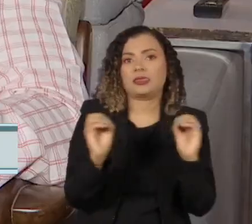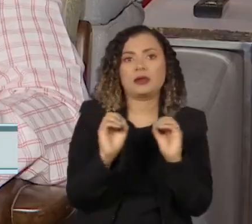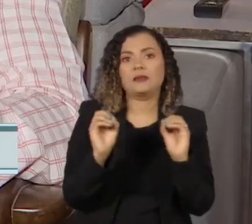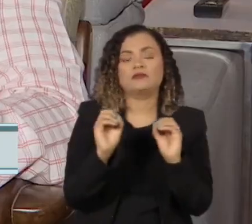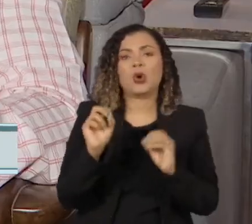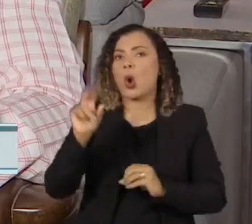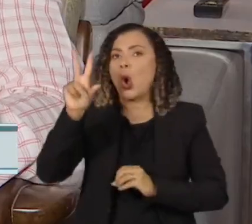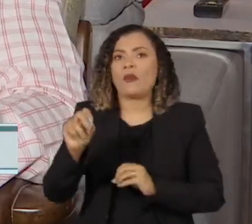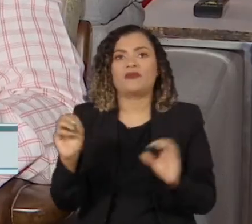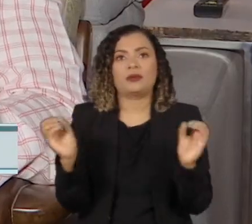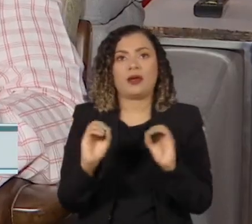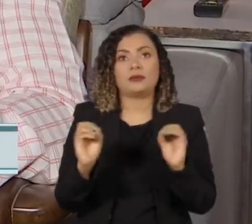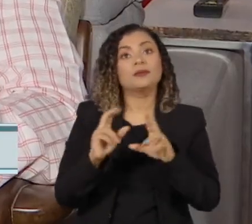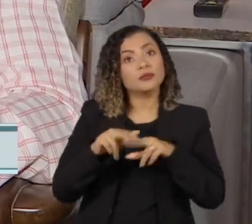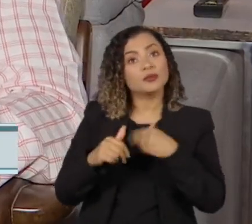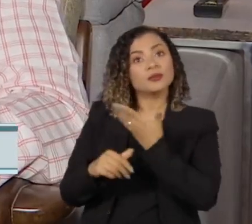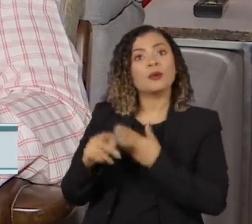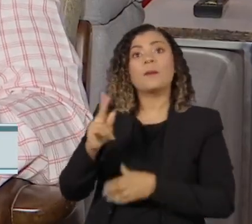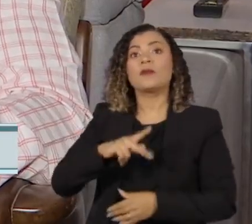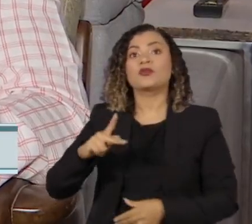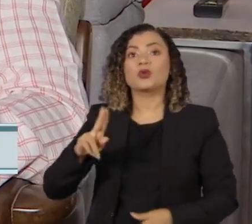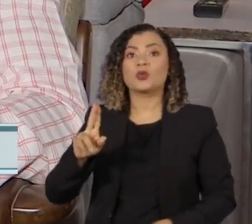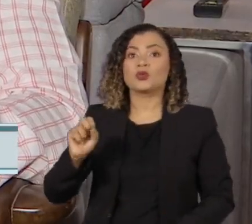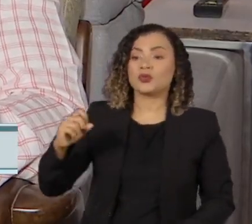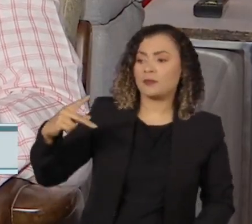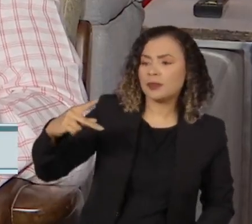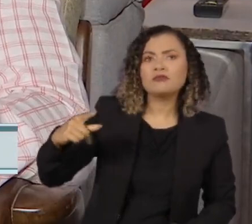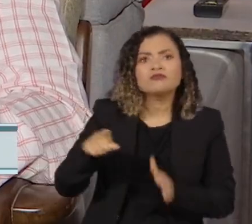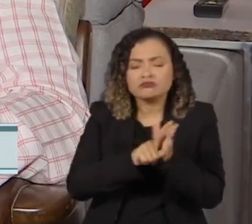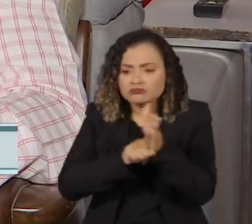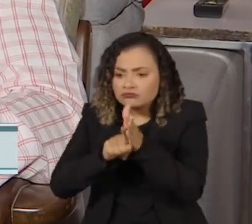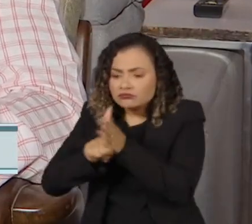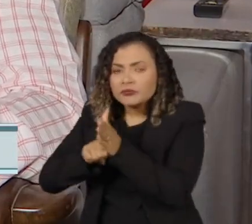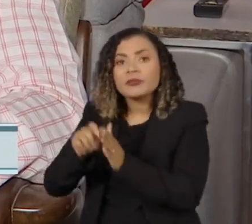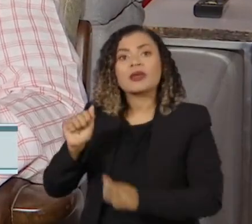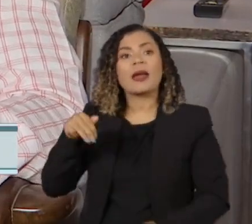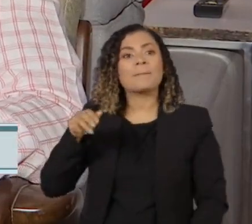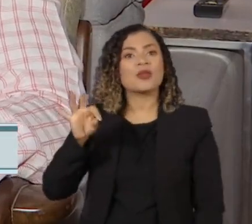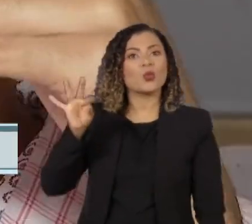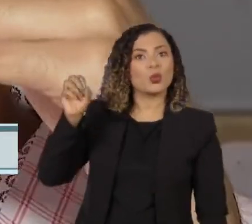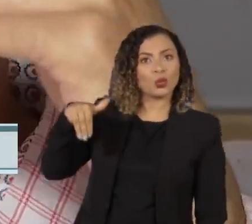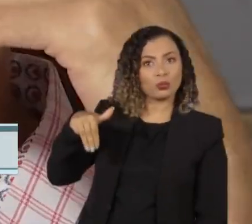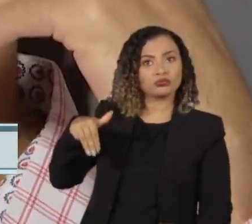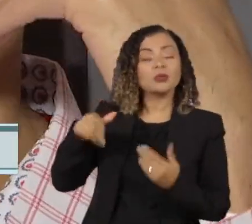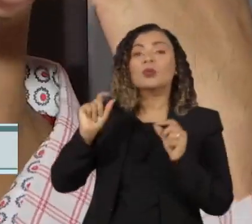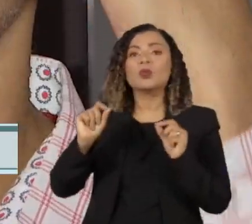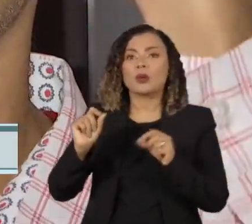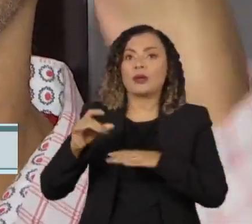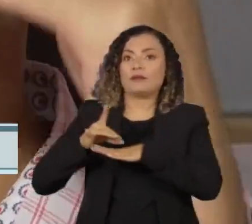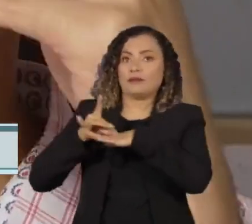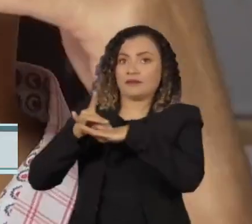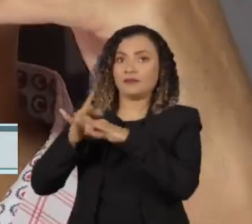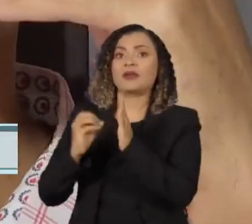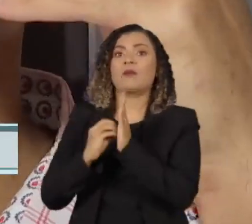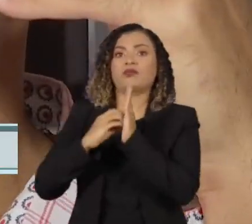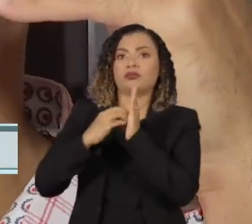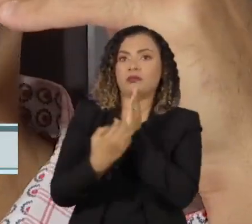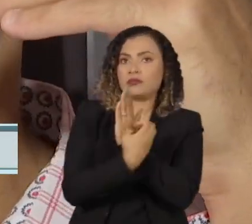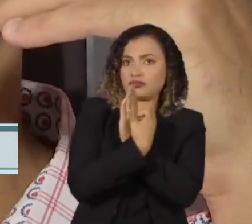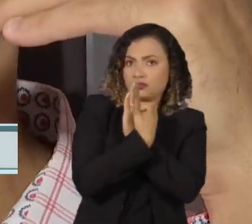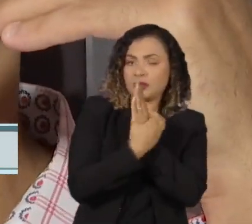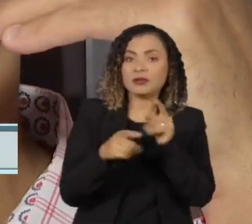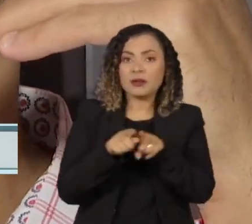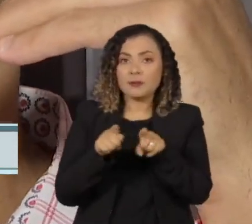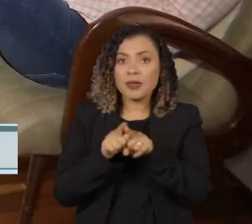animal. Hamilton Rochel, professor da USP, fez um estudo que comprova que a fonte da proteína, animal ou